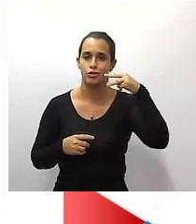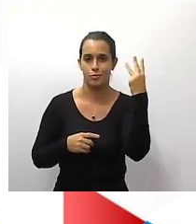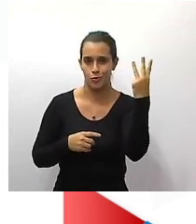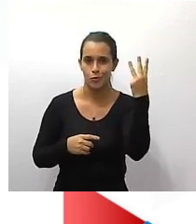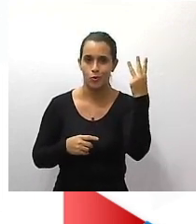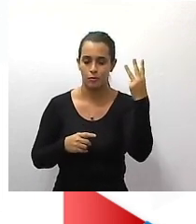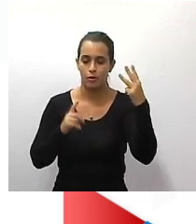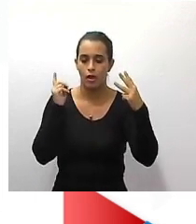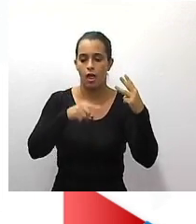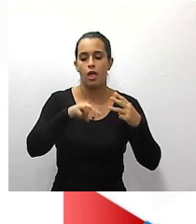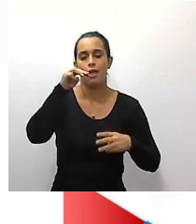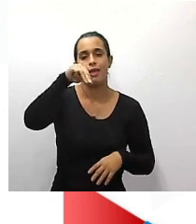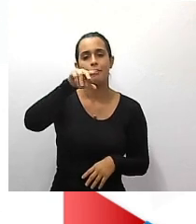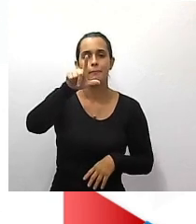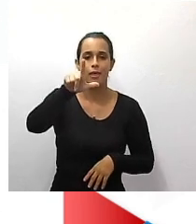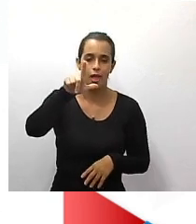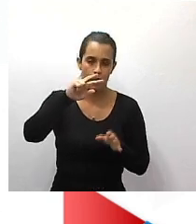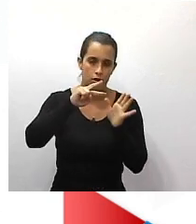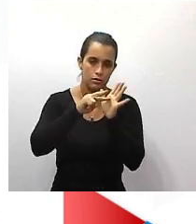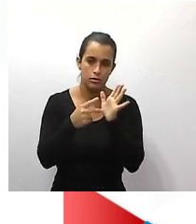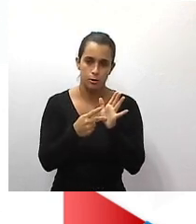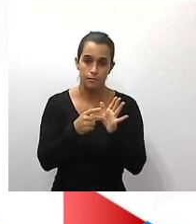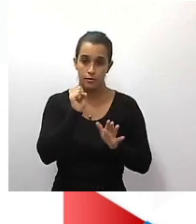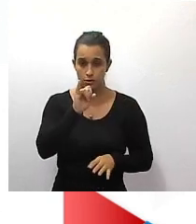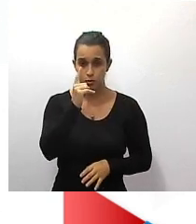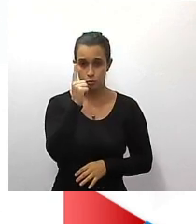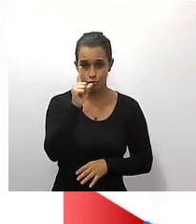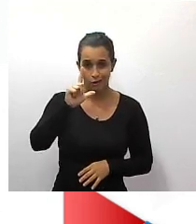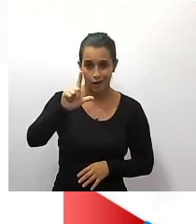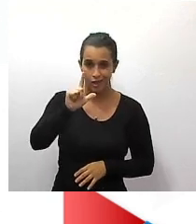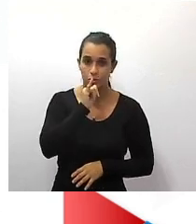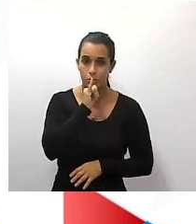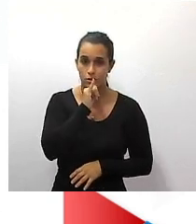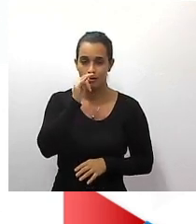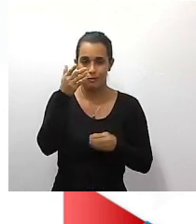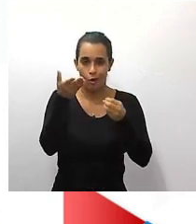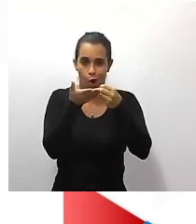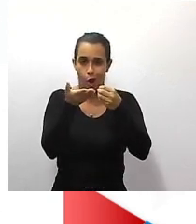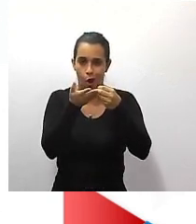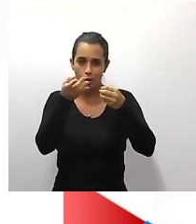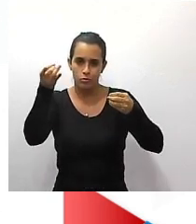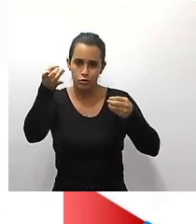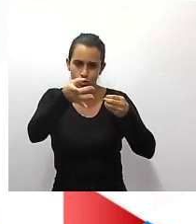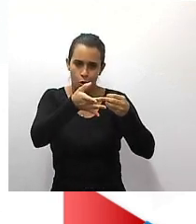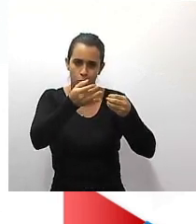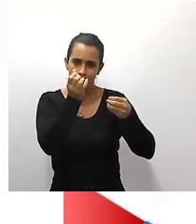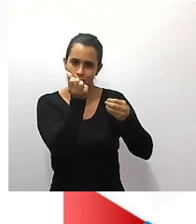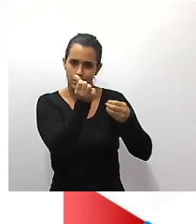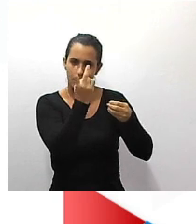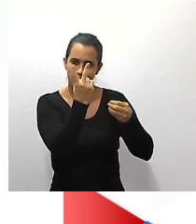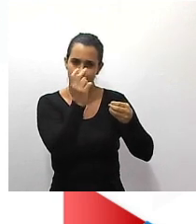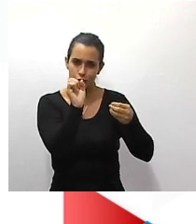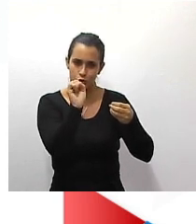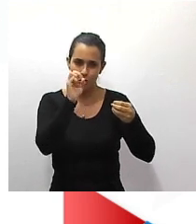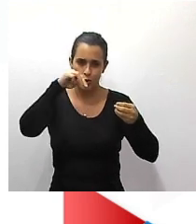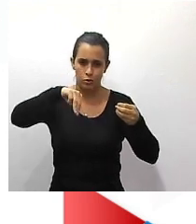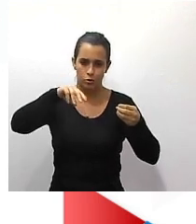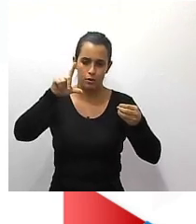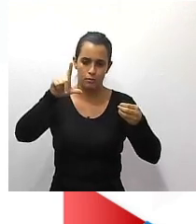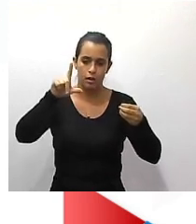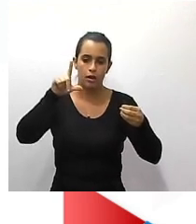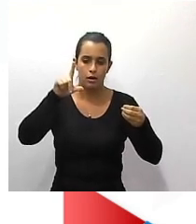para você seguir. E a regrinha é, do menor para o maior eu divido por 1000 e do maior para o menor eu